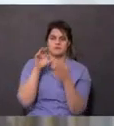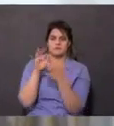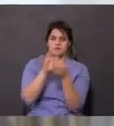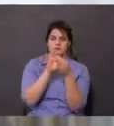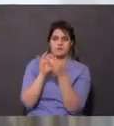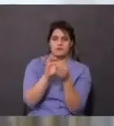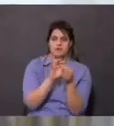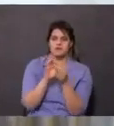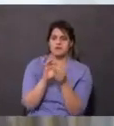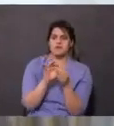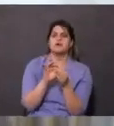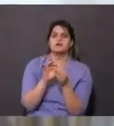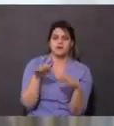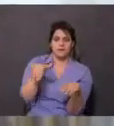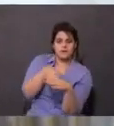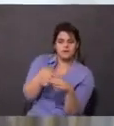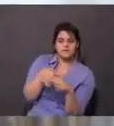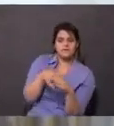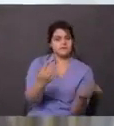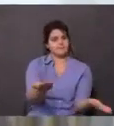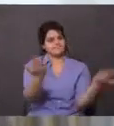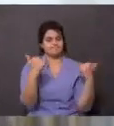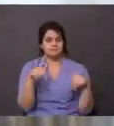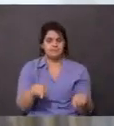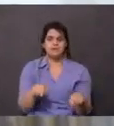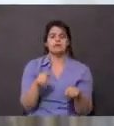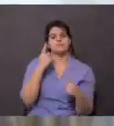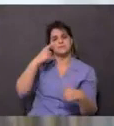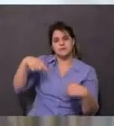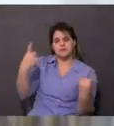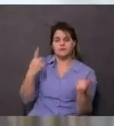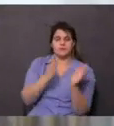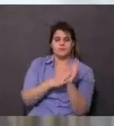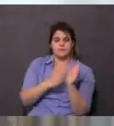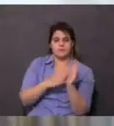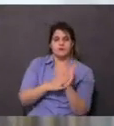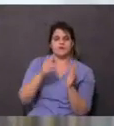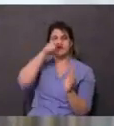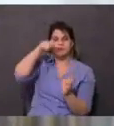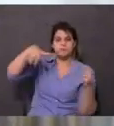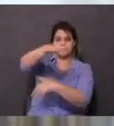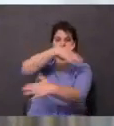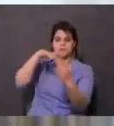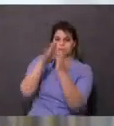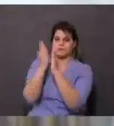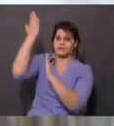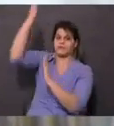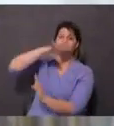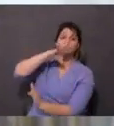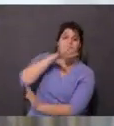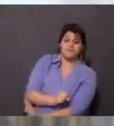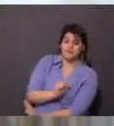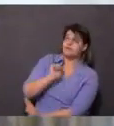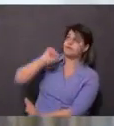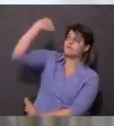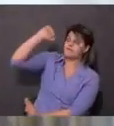e missão acentua a identidade desta Igreja como povo de Deus e povo de filhos, iguais em